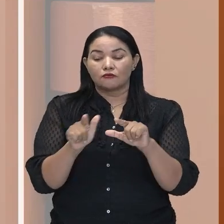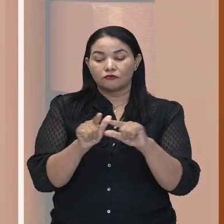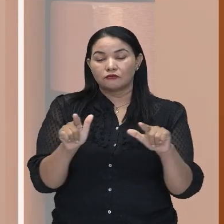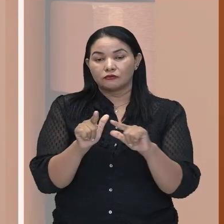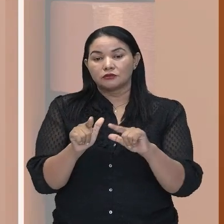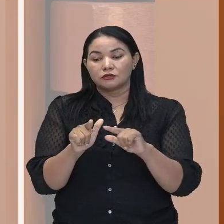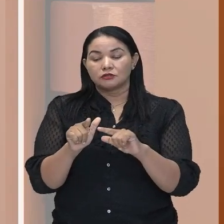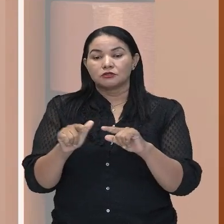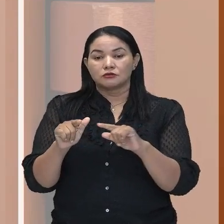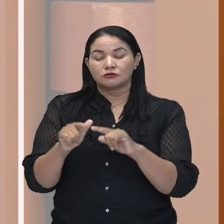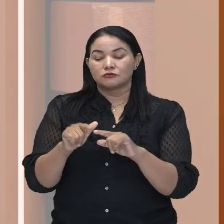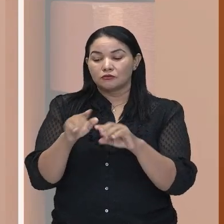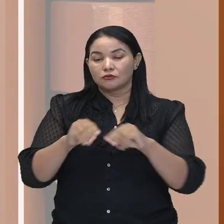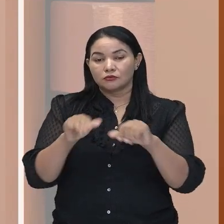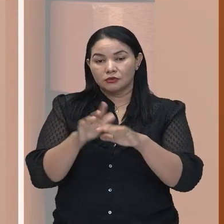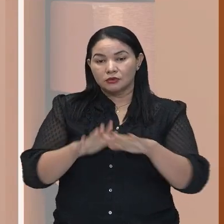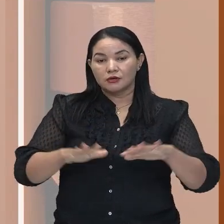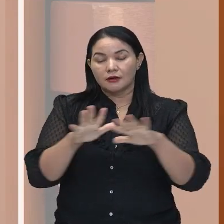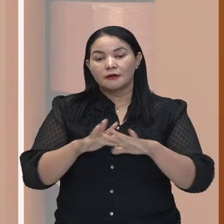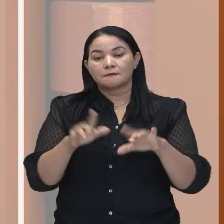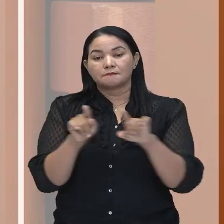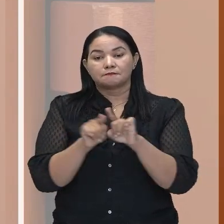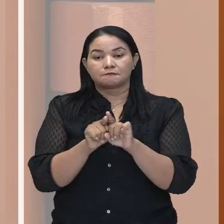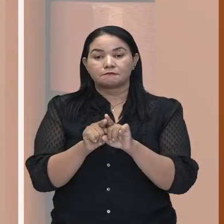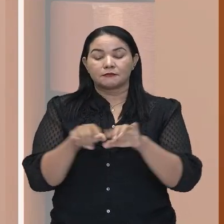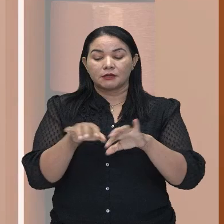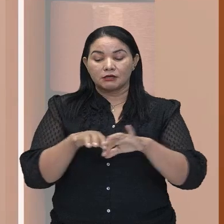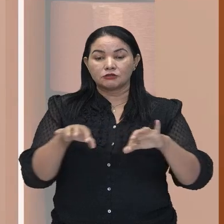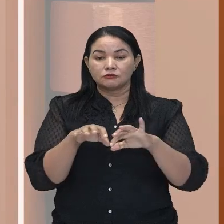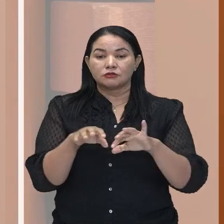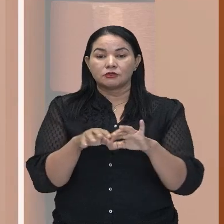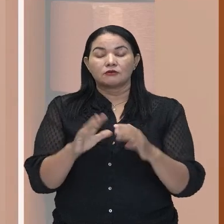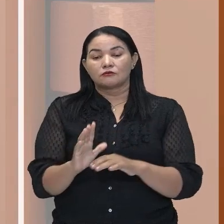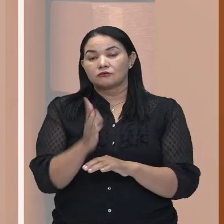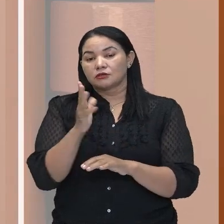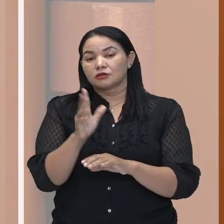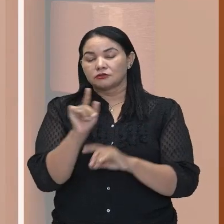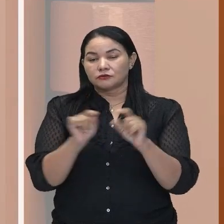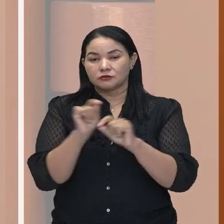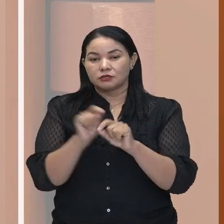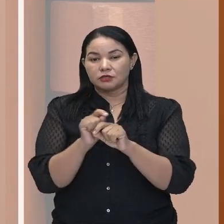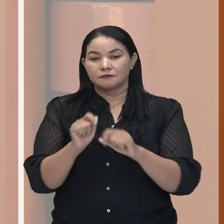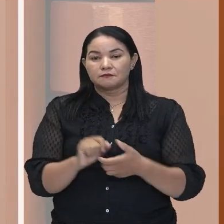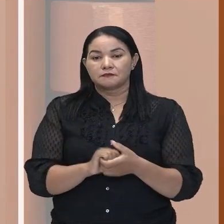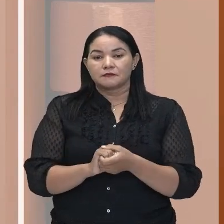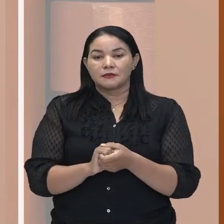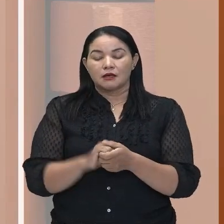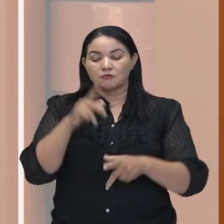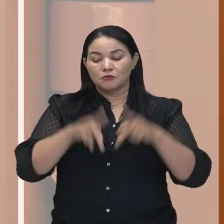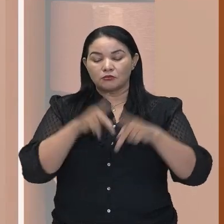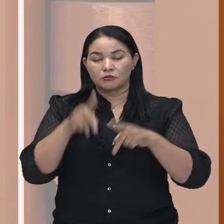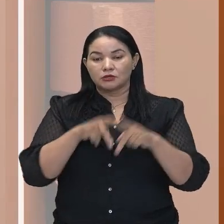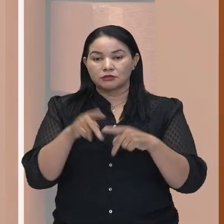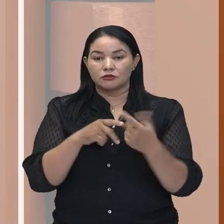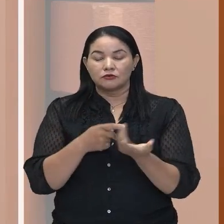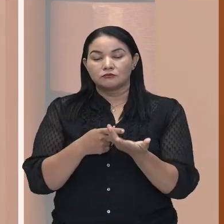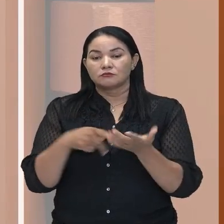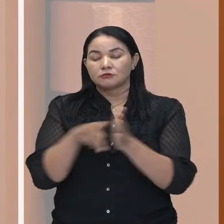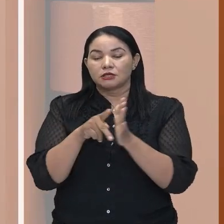e tendo essa dimensão aí de como que ocorre, né, a distribuição da população europeia de